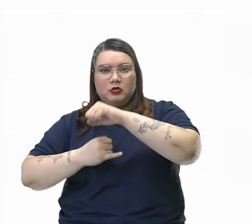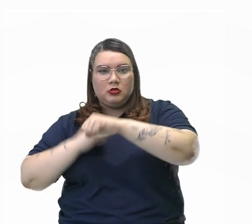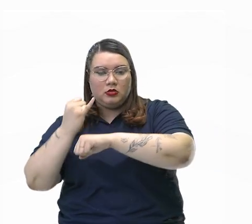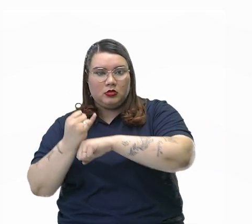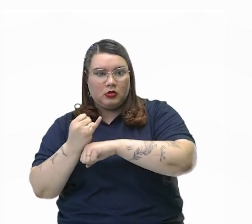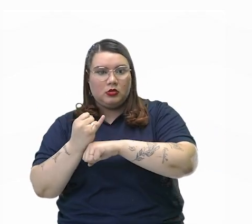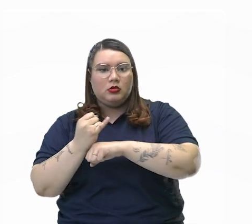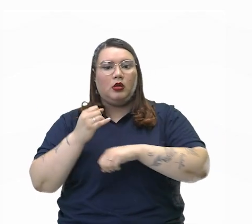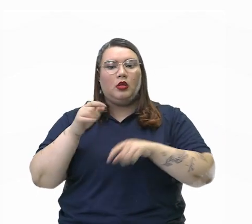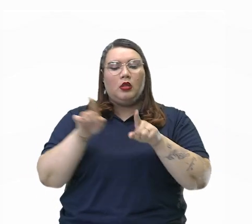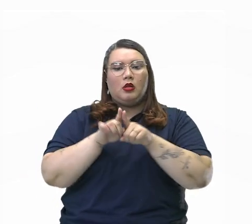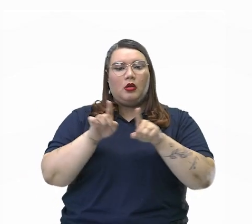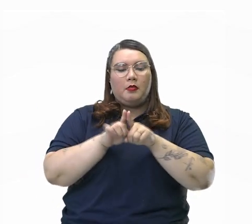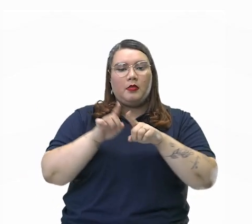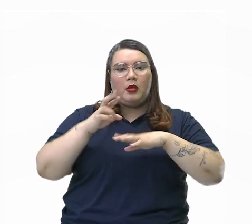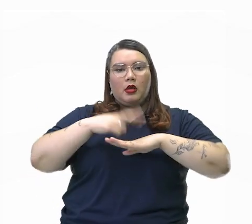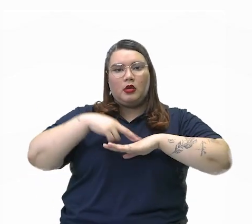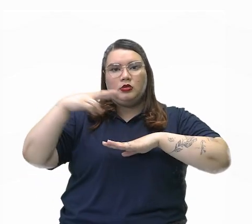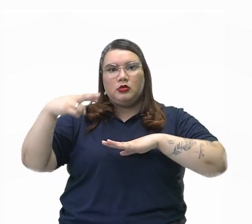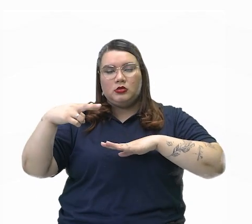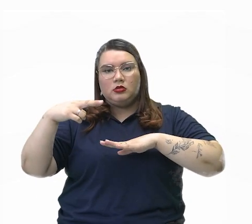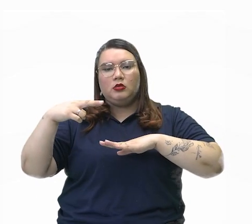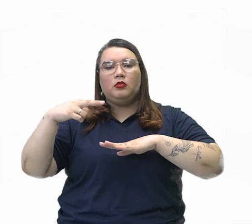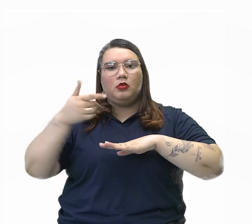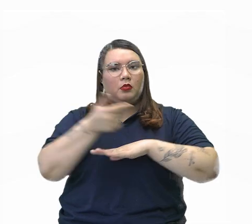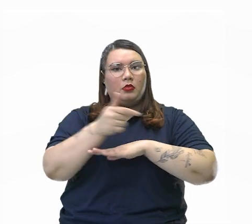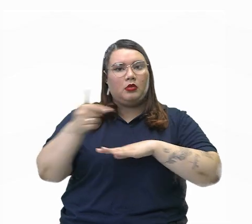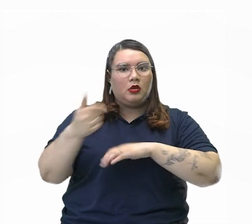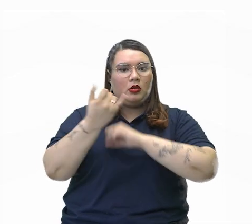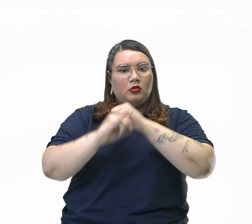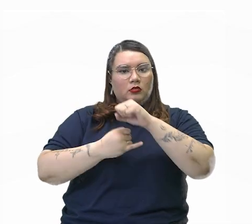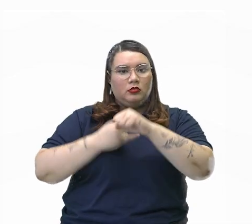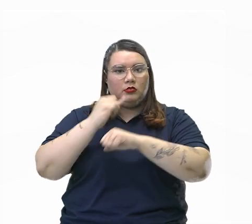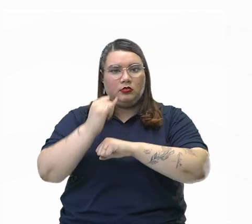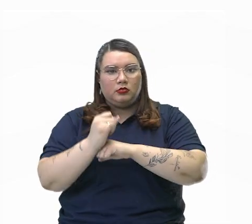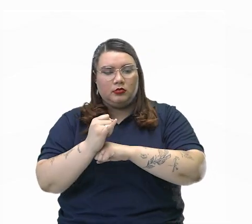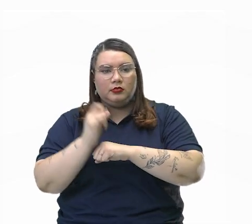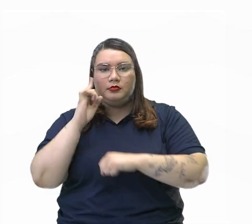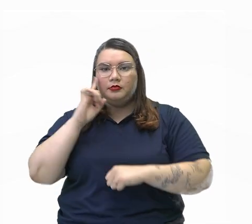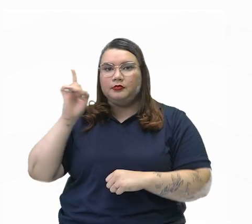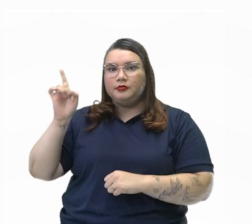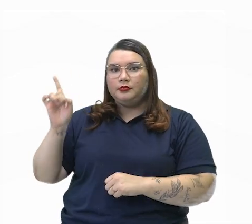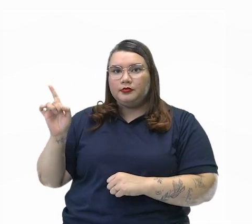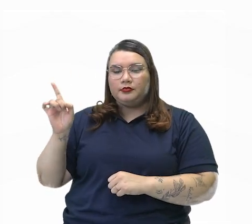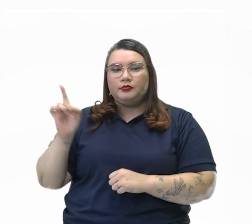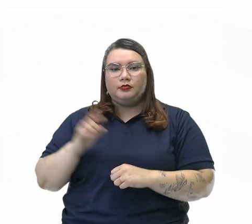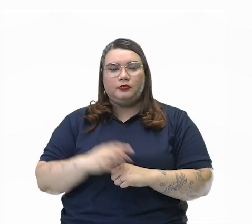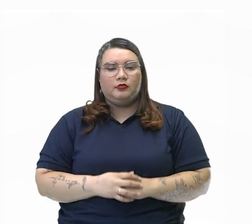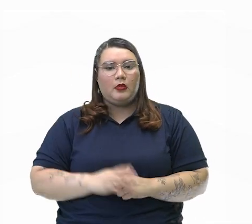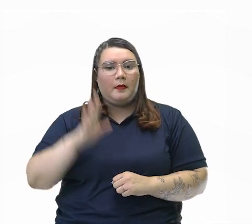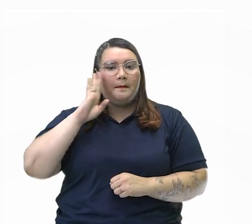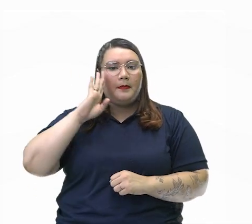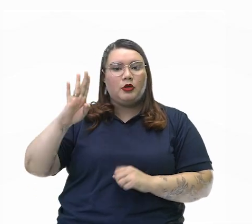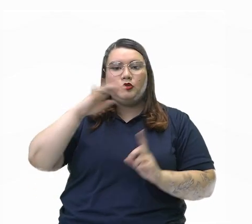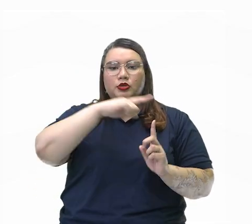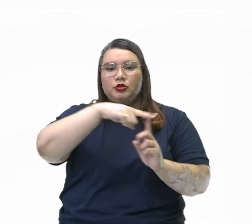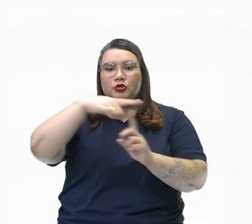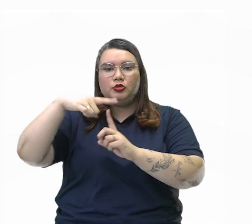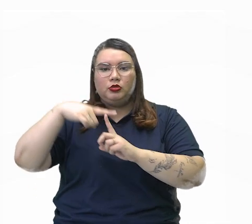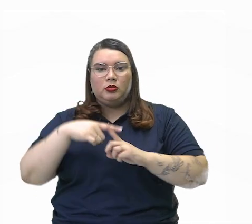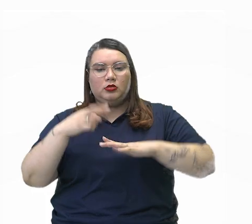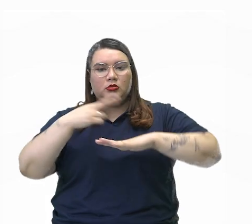não ionizante. E agora nós vamos falar da radiação ionizante. As